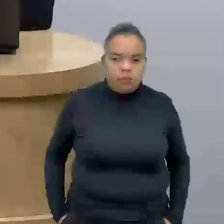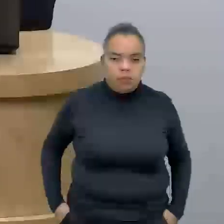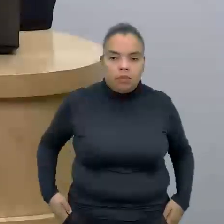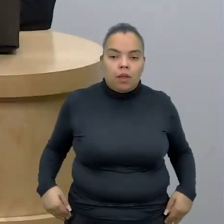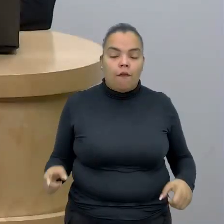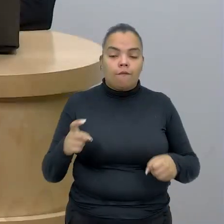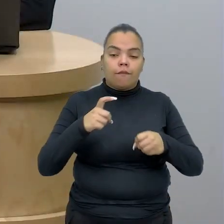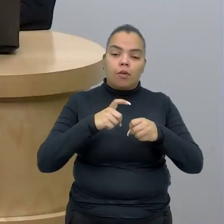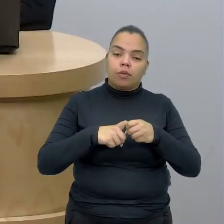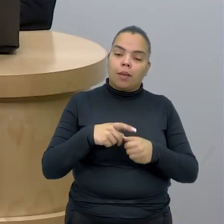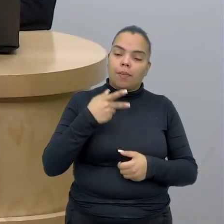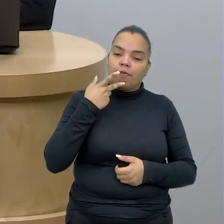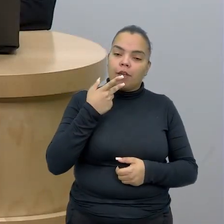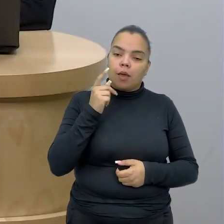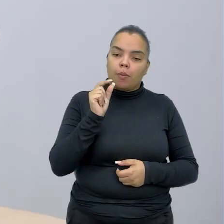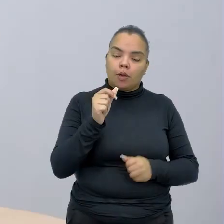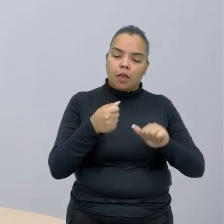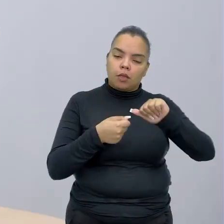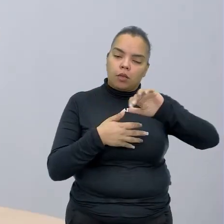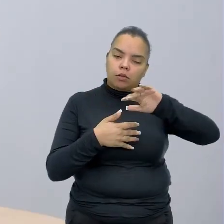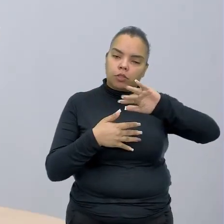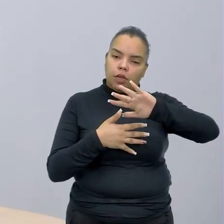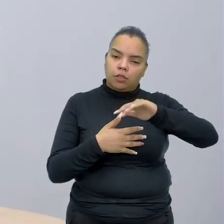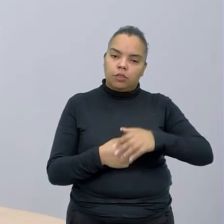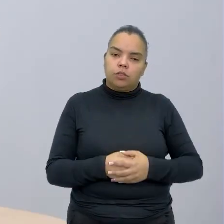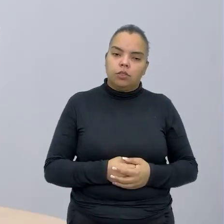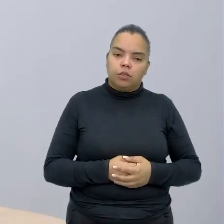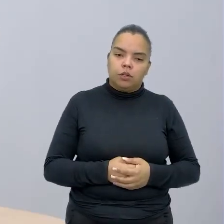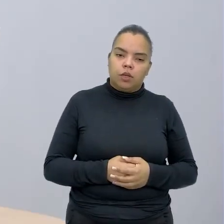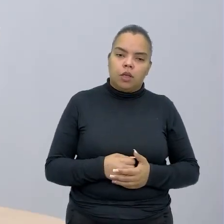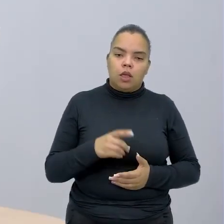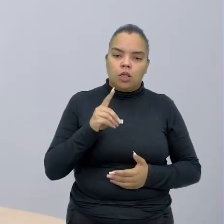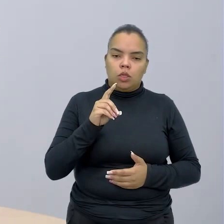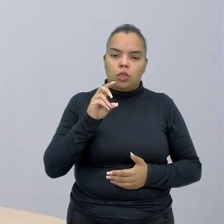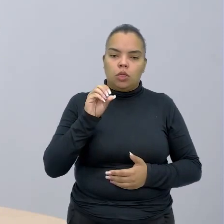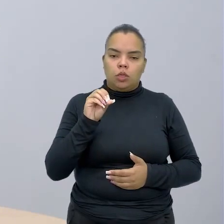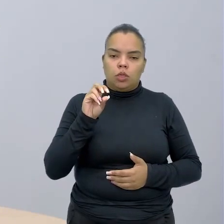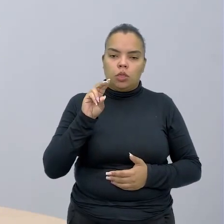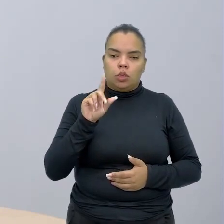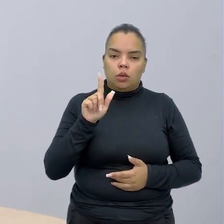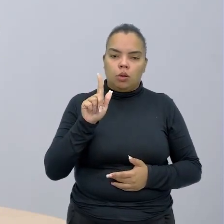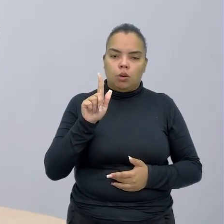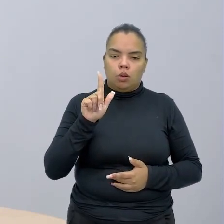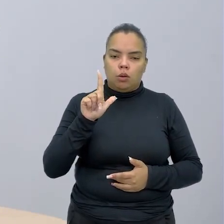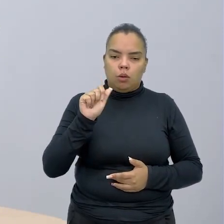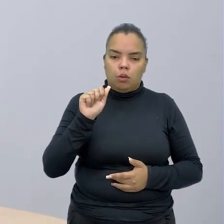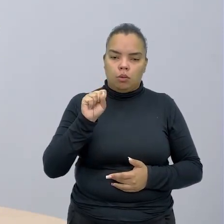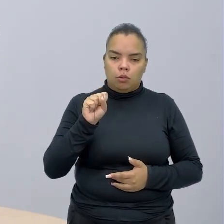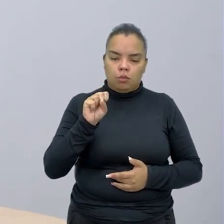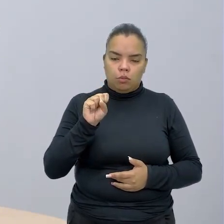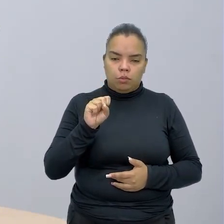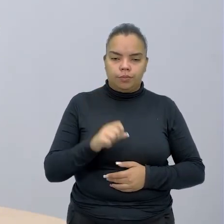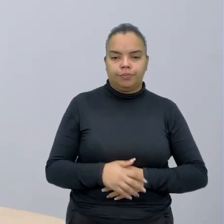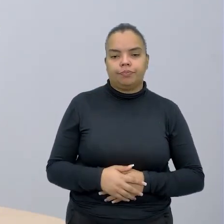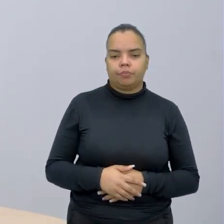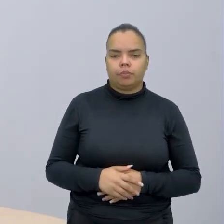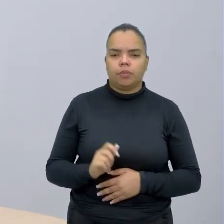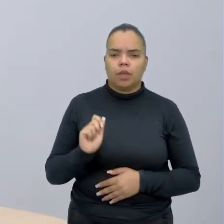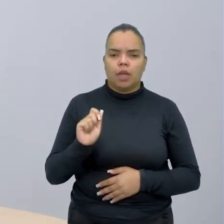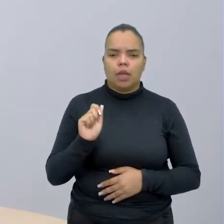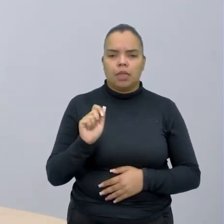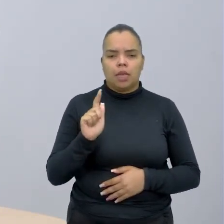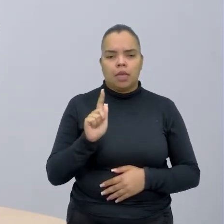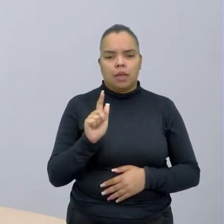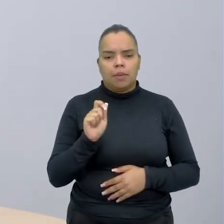voltamos aqui para falar um pouquinho do chat. Douglas Henrique, ele fala o seguinte, a gama é mais